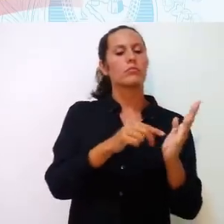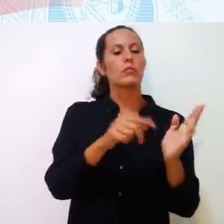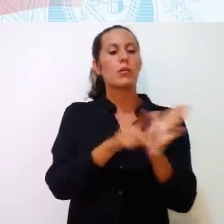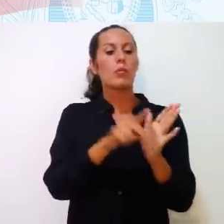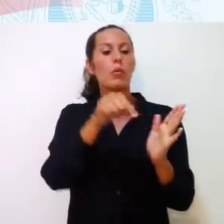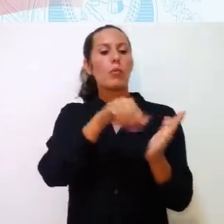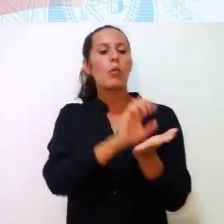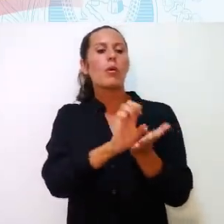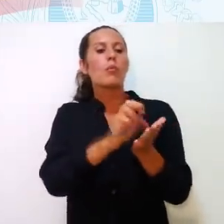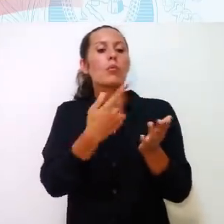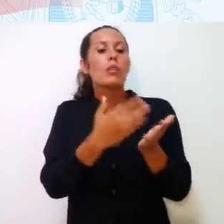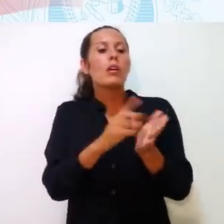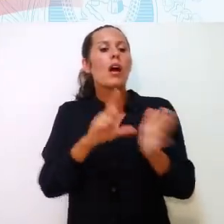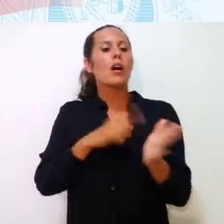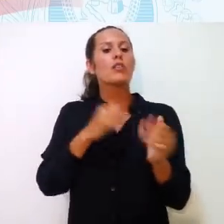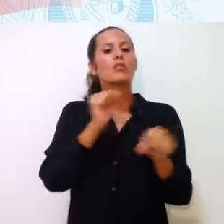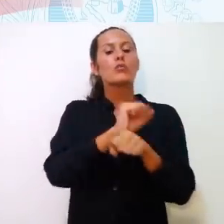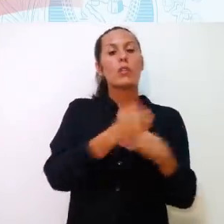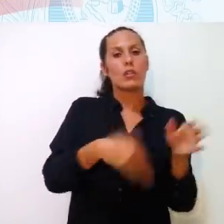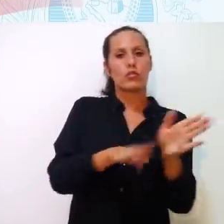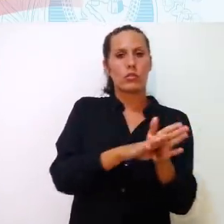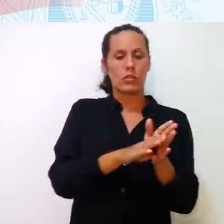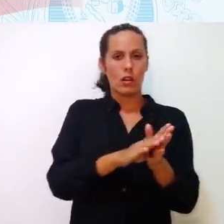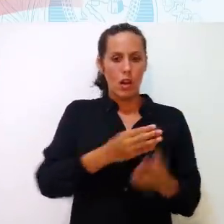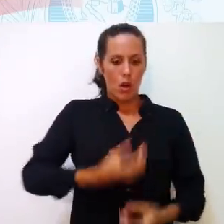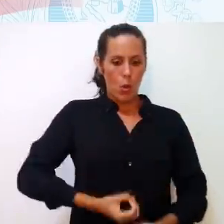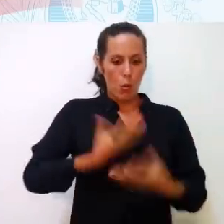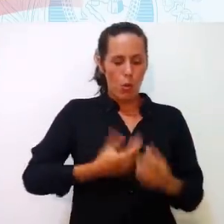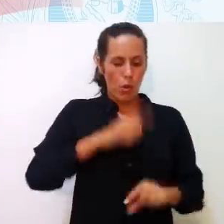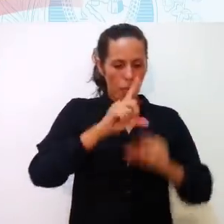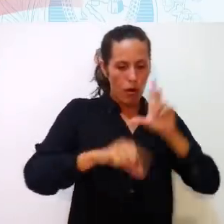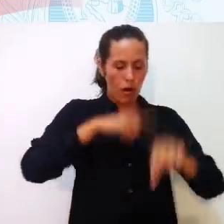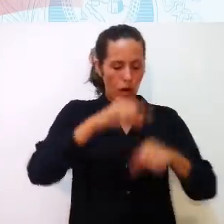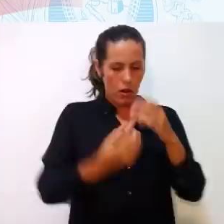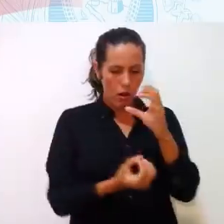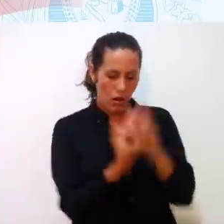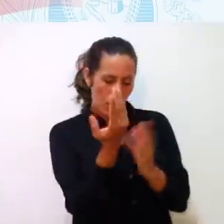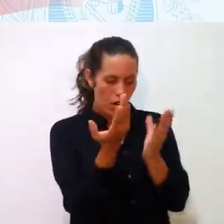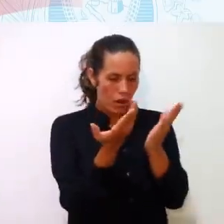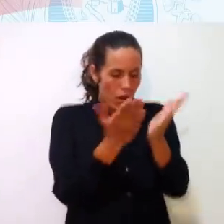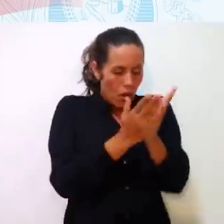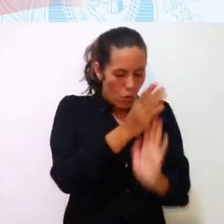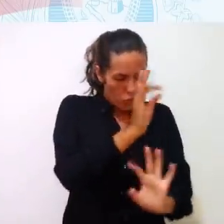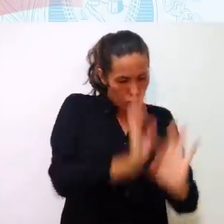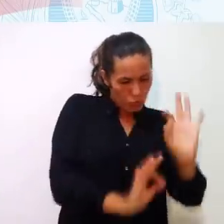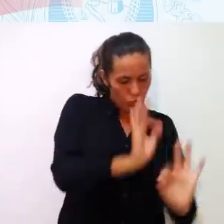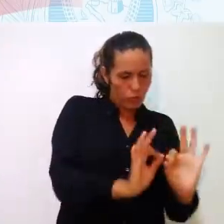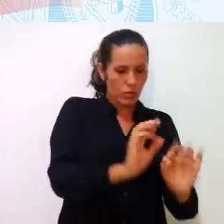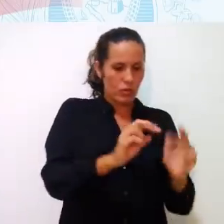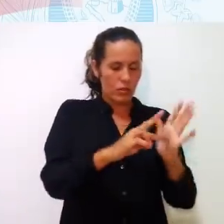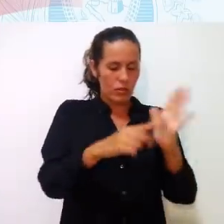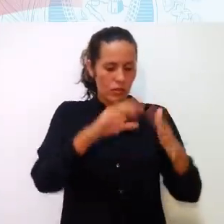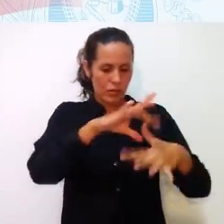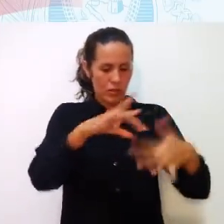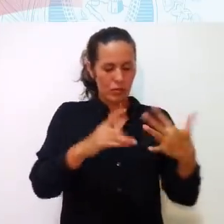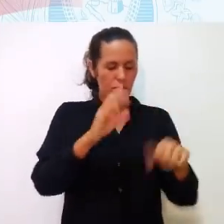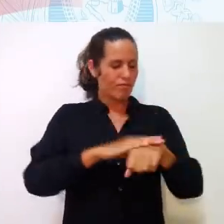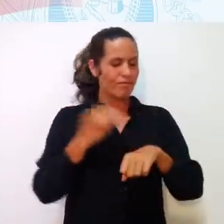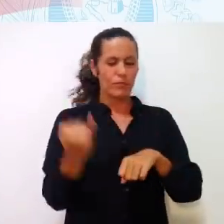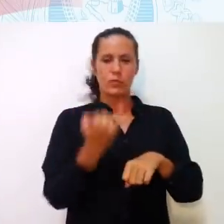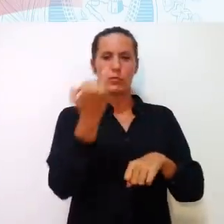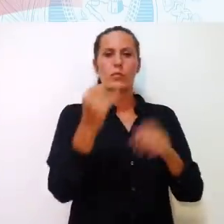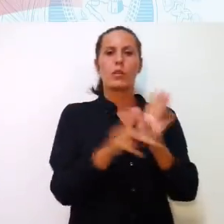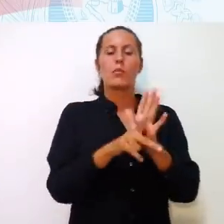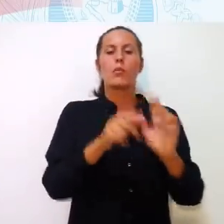Compre e comece a ler a amostra digital deste livro enquanto espera ele chegar. Os poemas escolhidos para integrar esta coletânea